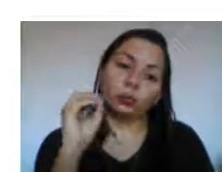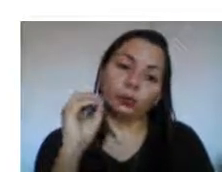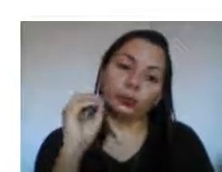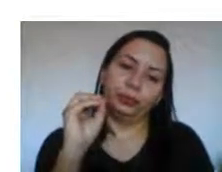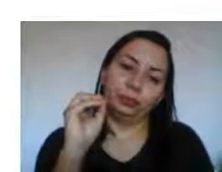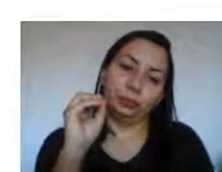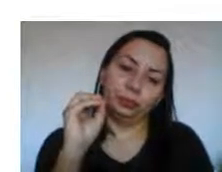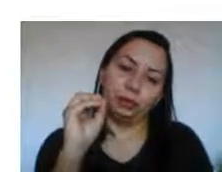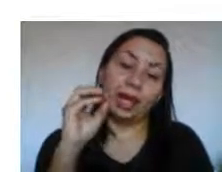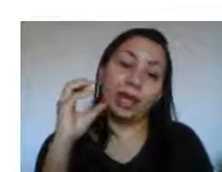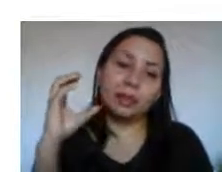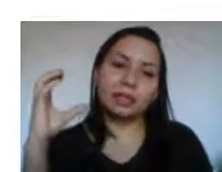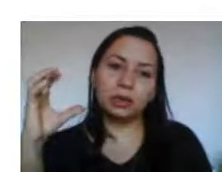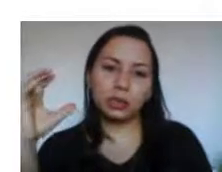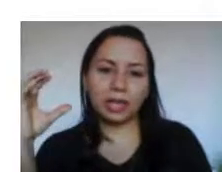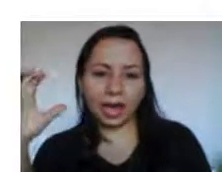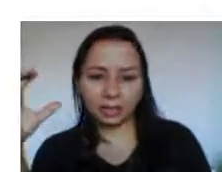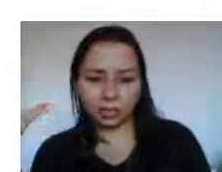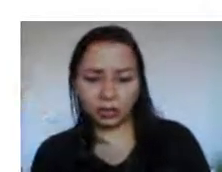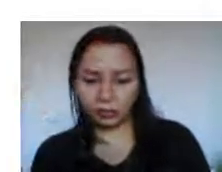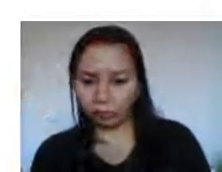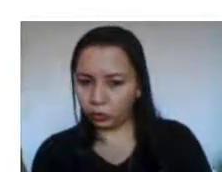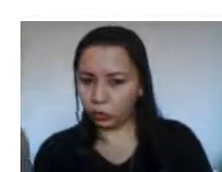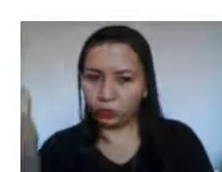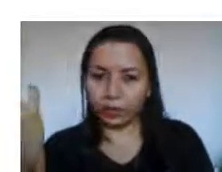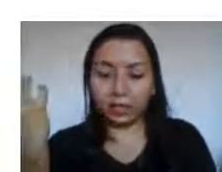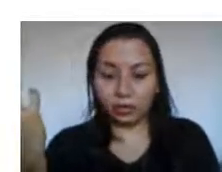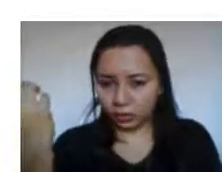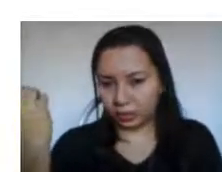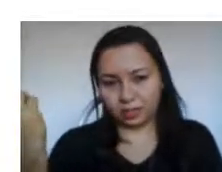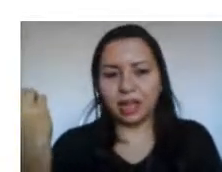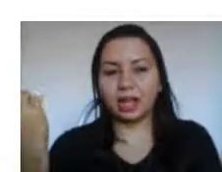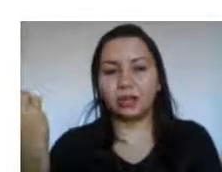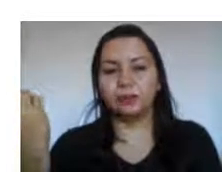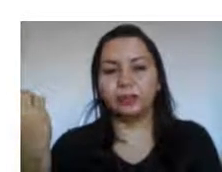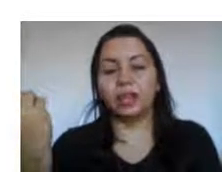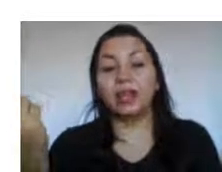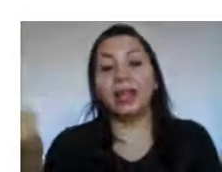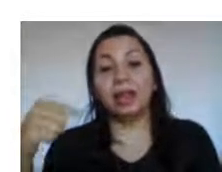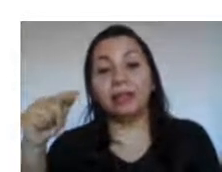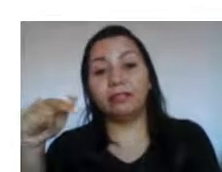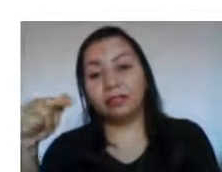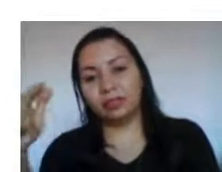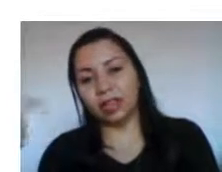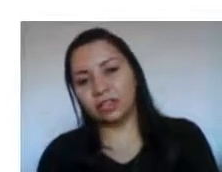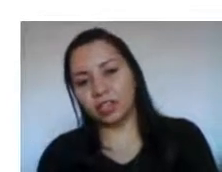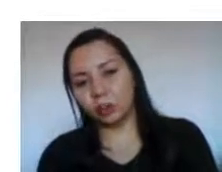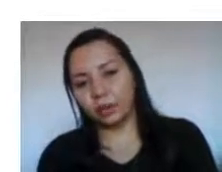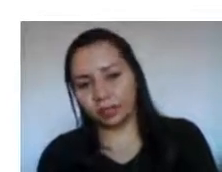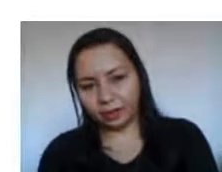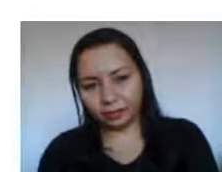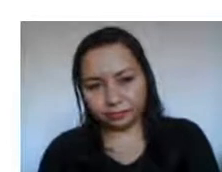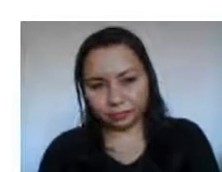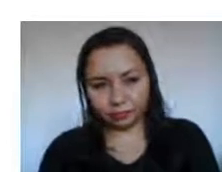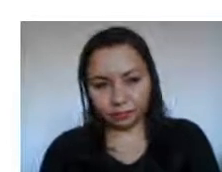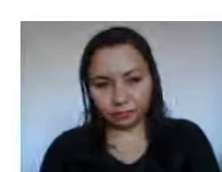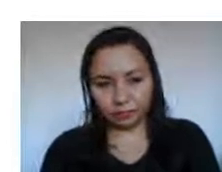com a emissão de gases de efeito estufa em grande intensidade, ele tende a